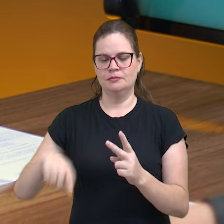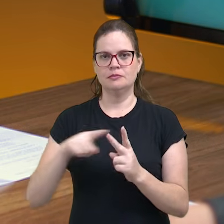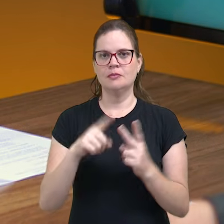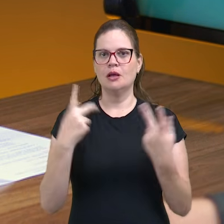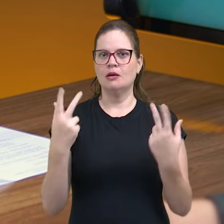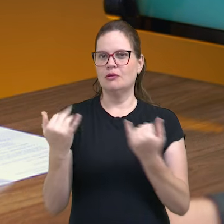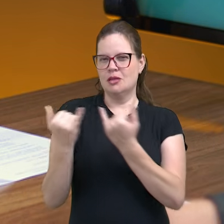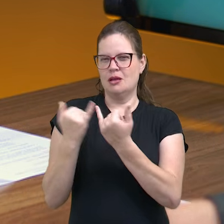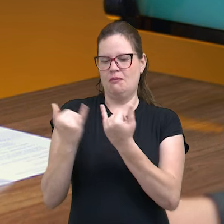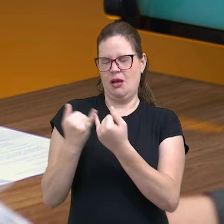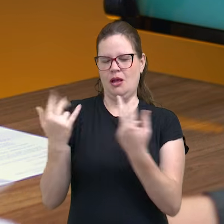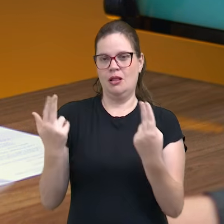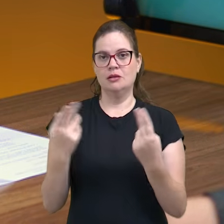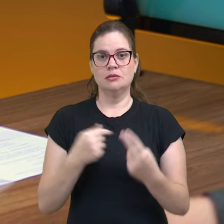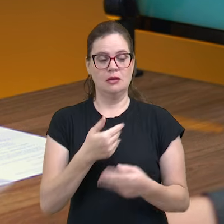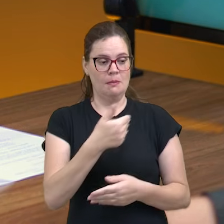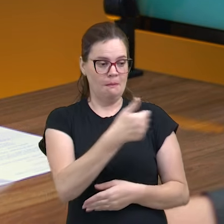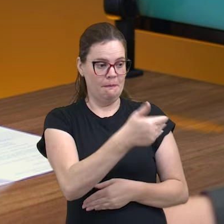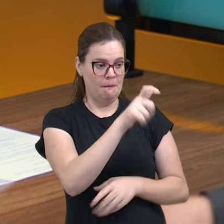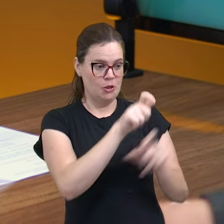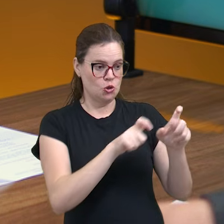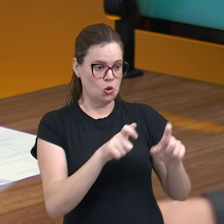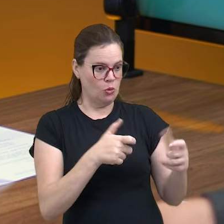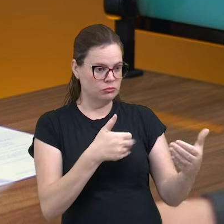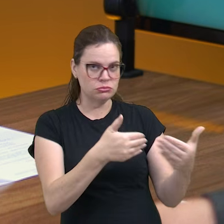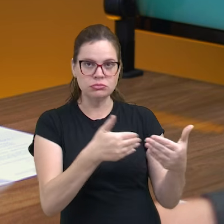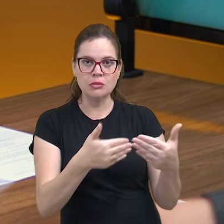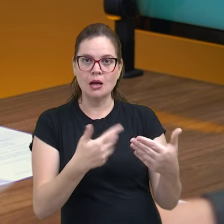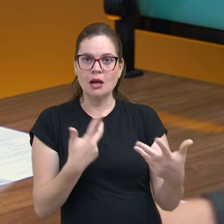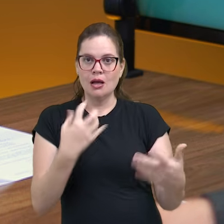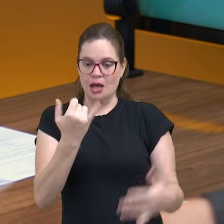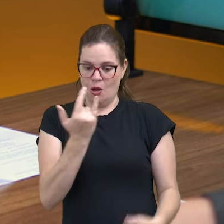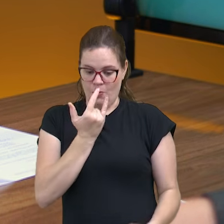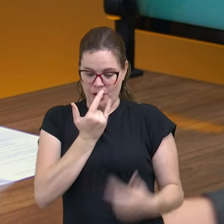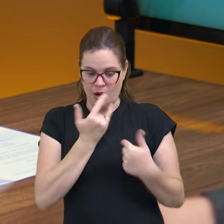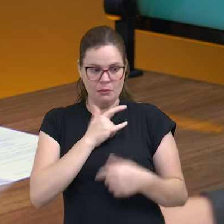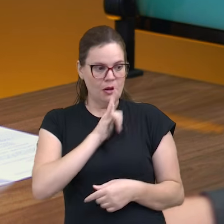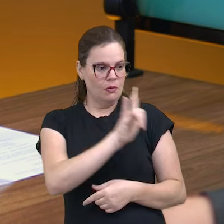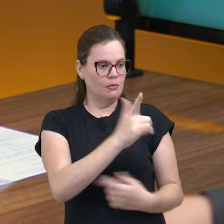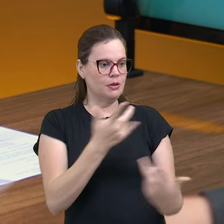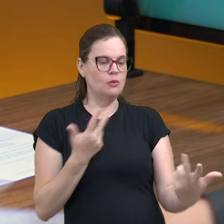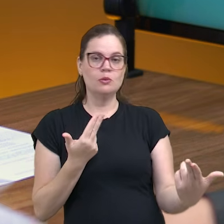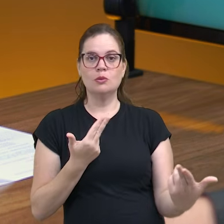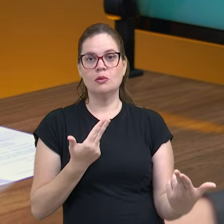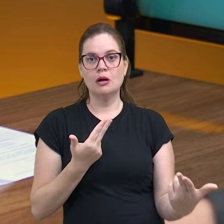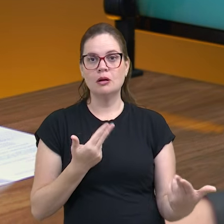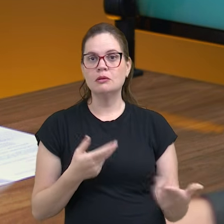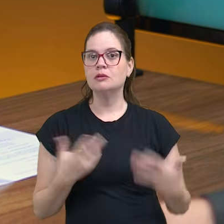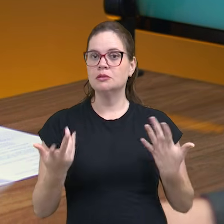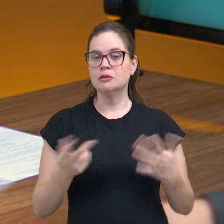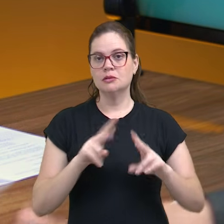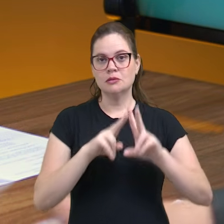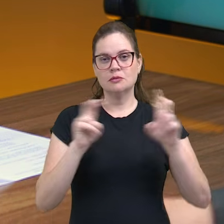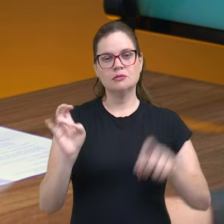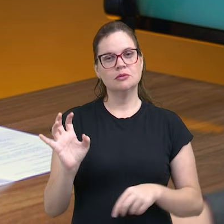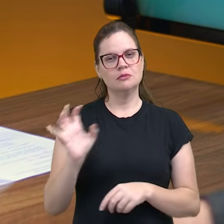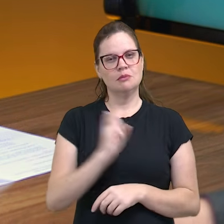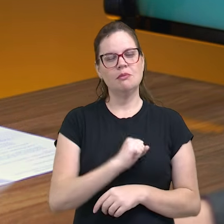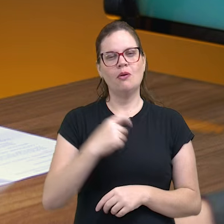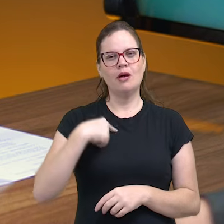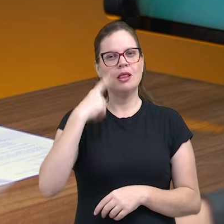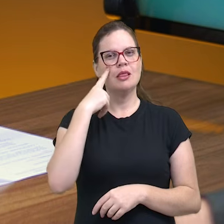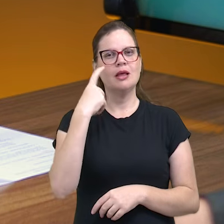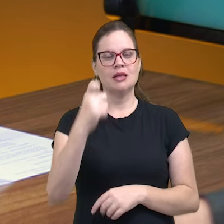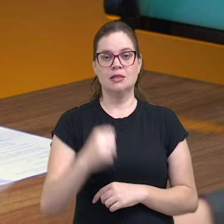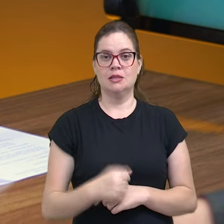segundo, semelhante ao primeiro: e ao próximo como a ti mesmo. Então, falando desse amor, é interessante porque